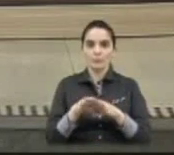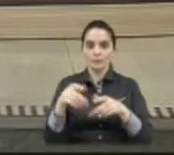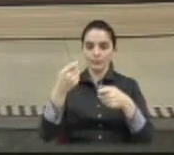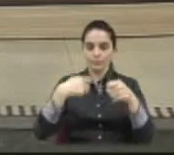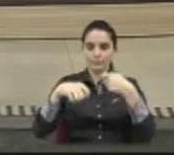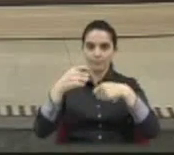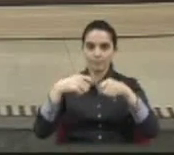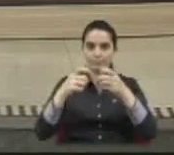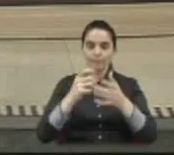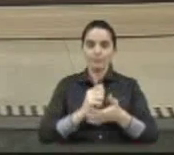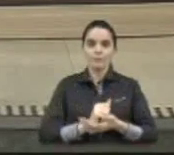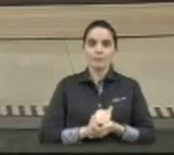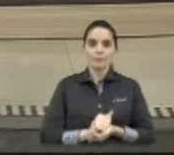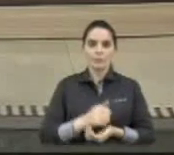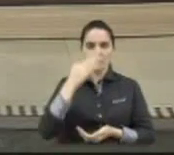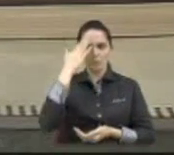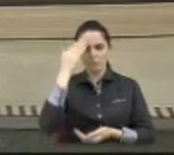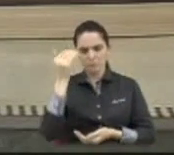a saber,